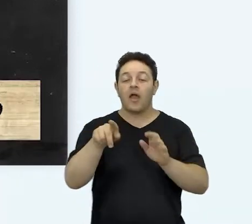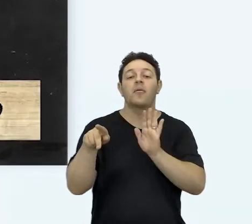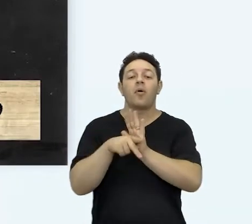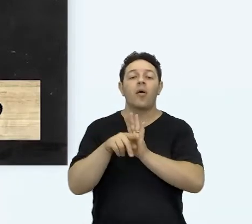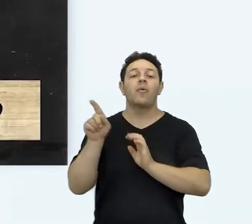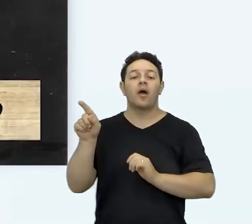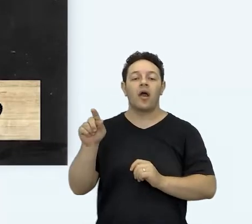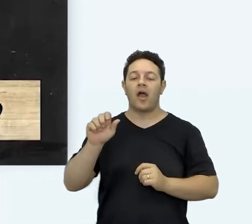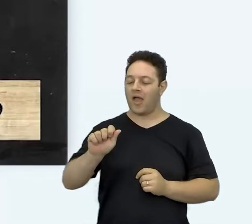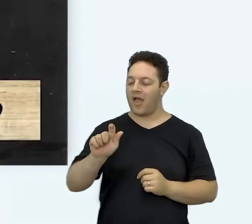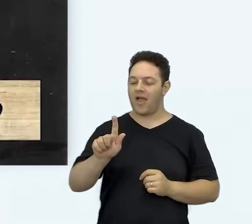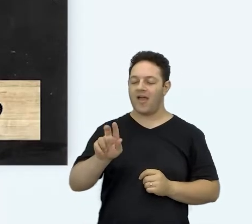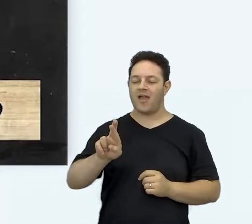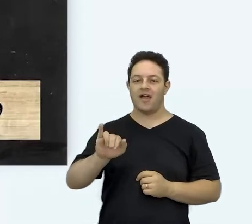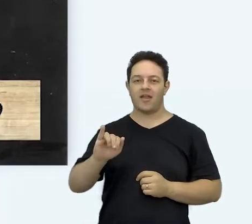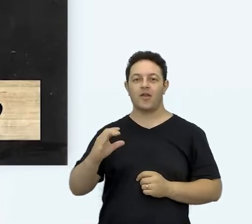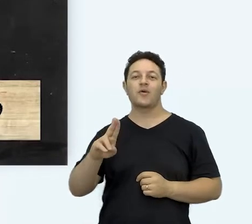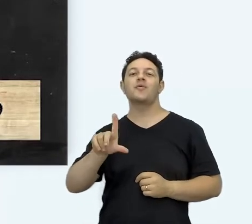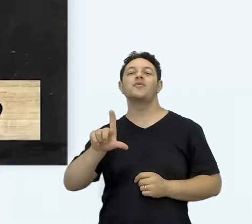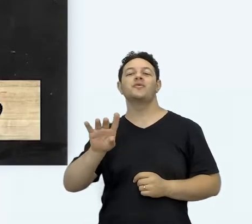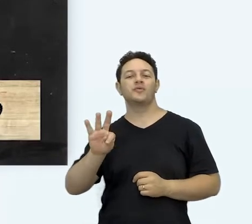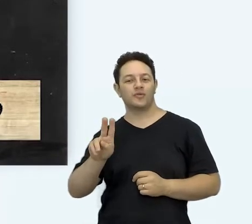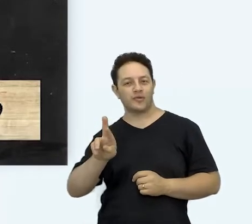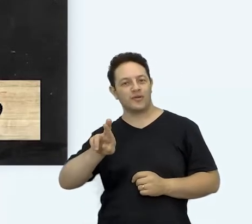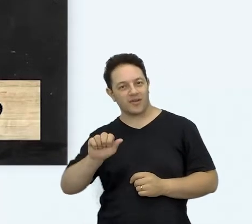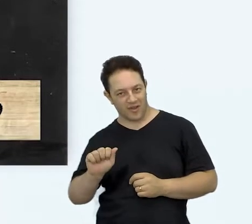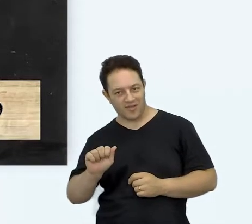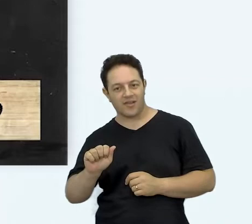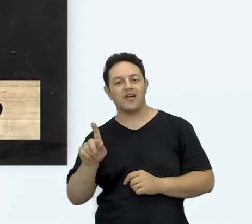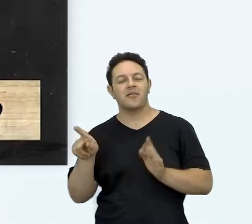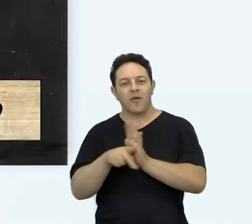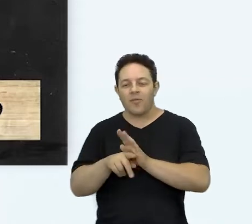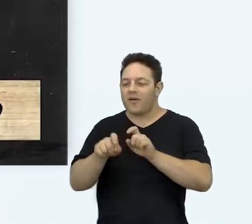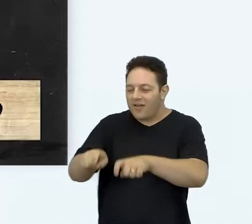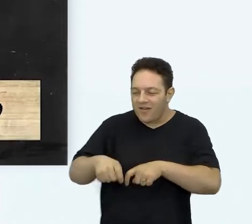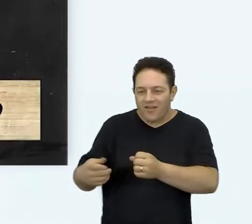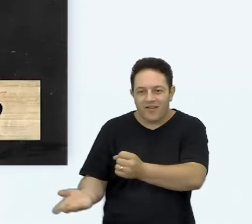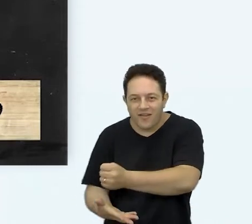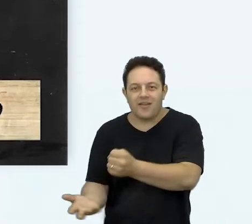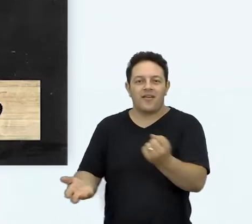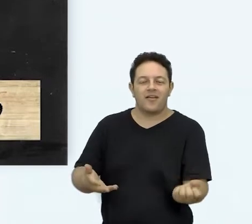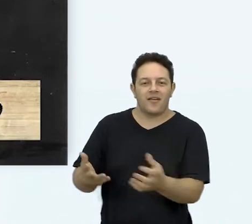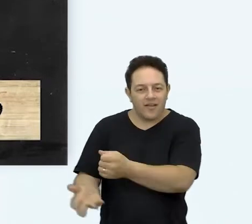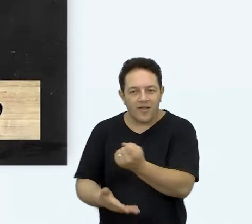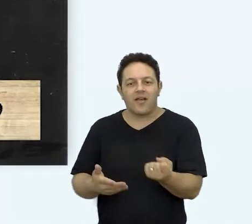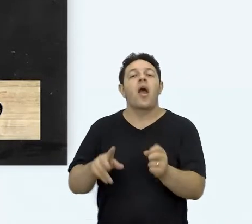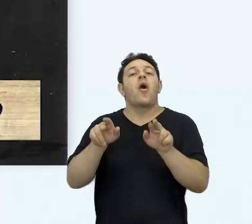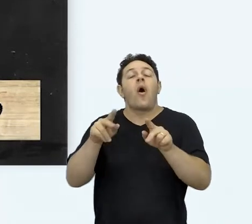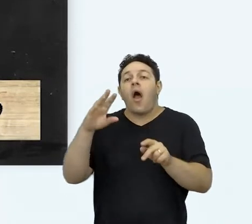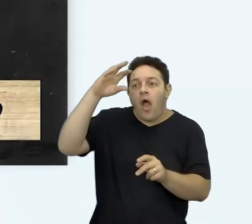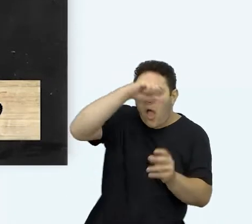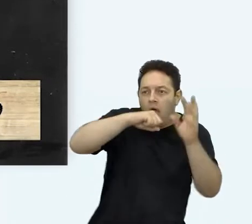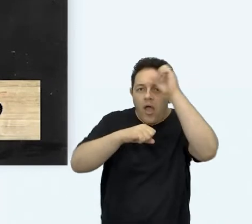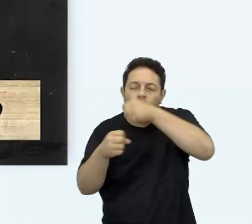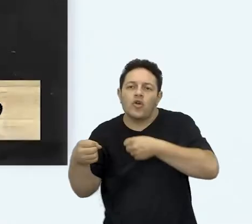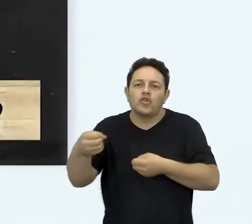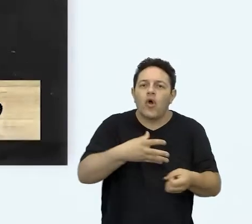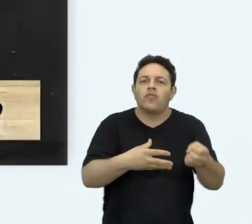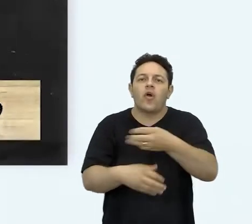à agricultura, por isso os iluministas usaram para significar o cultivo de novas ideias que